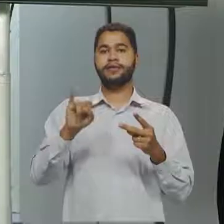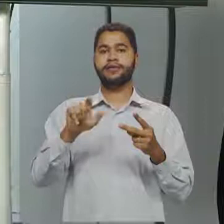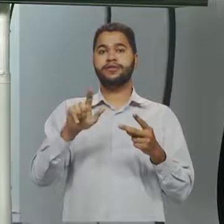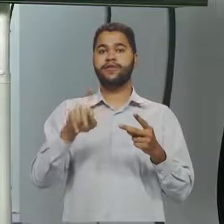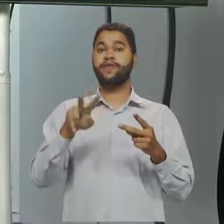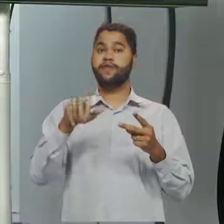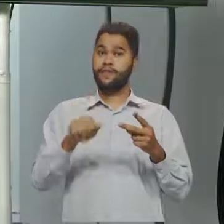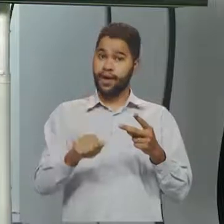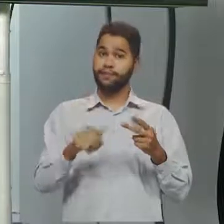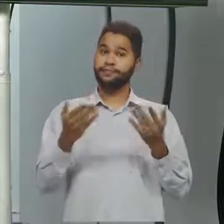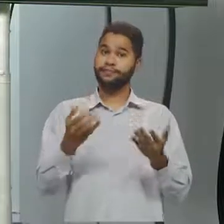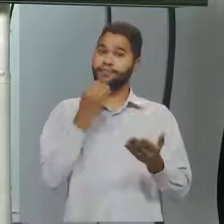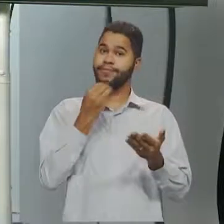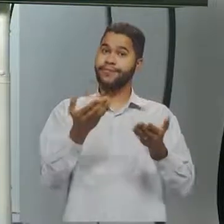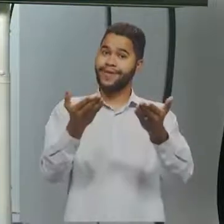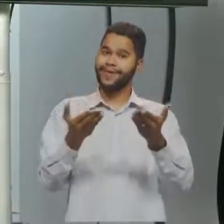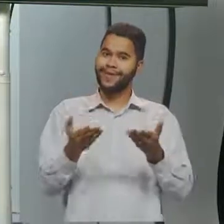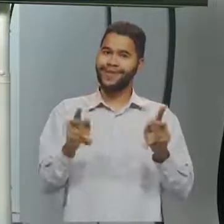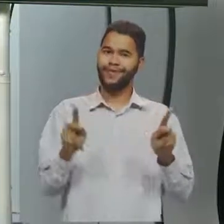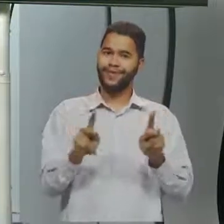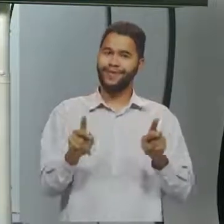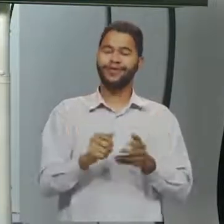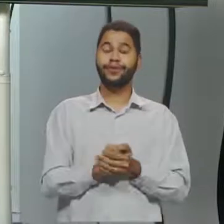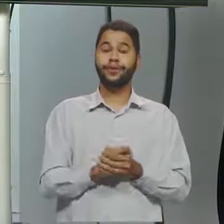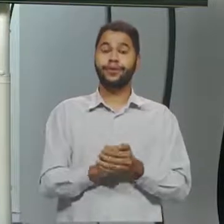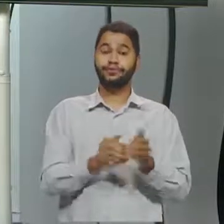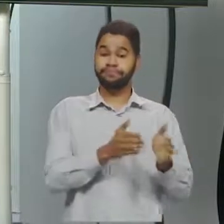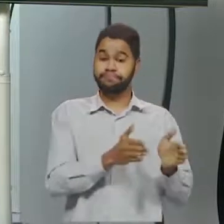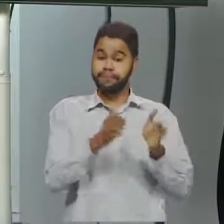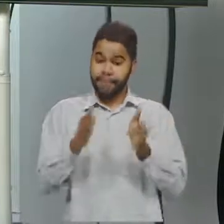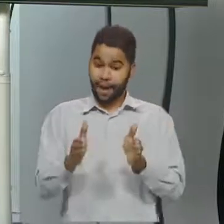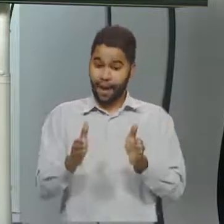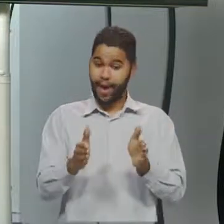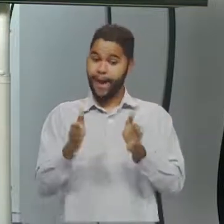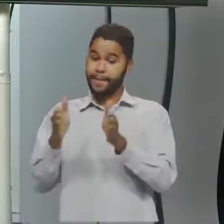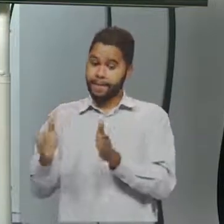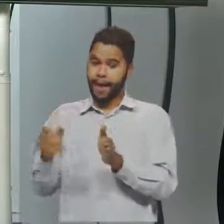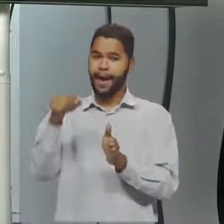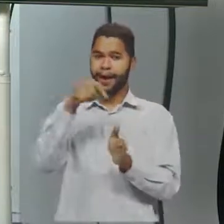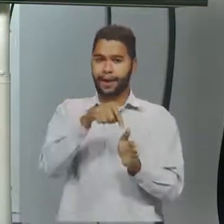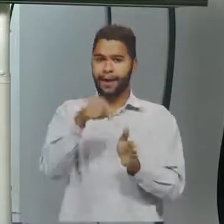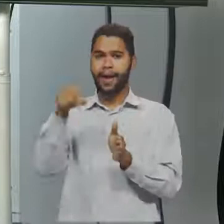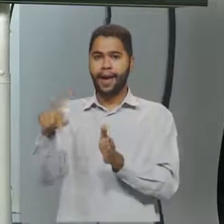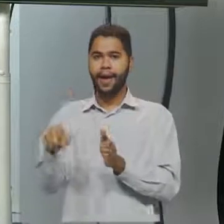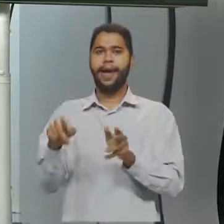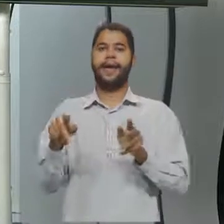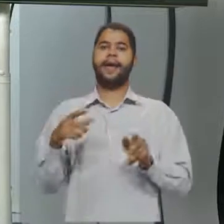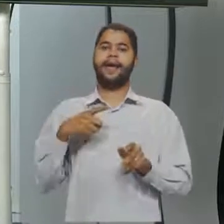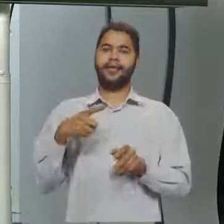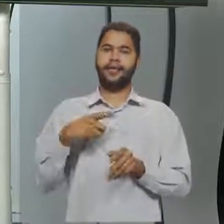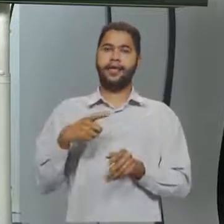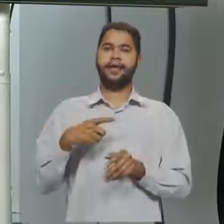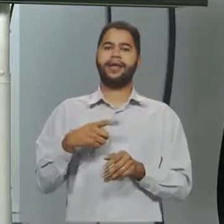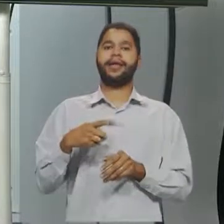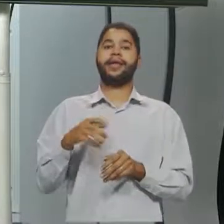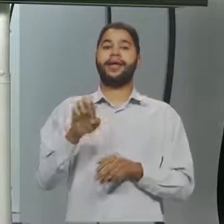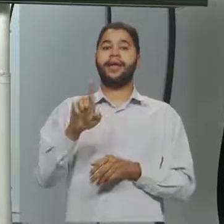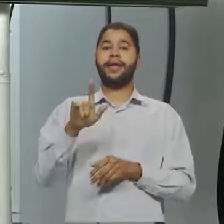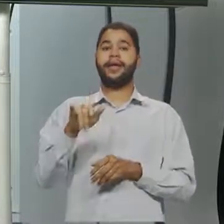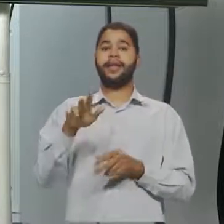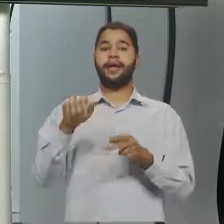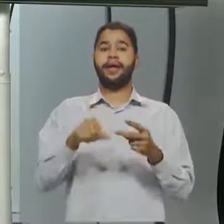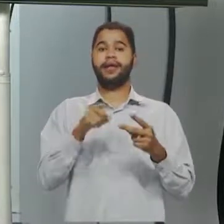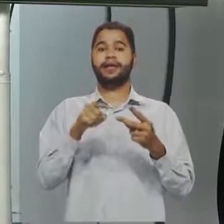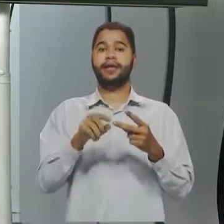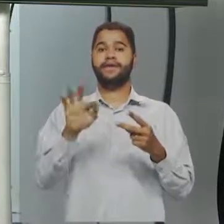Garofalo. Sejam bem-vindos, professores! Nos próximos blocos, teremos a presença da professora Eliana de Marques e do professor